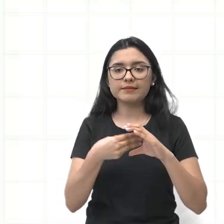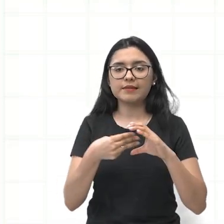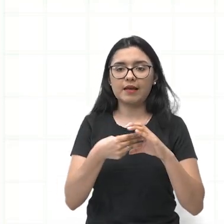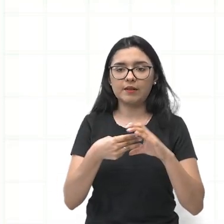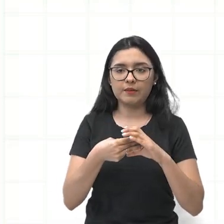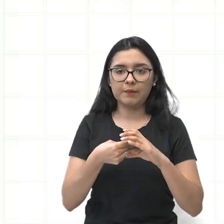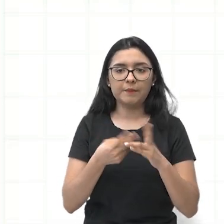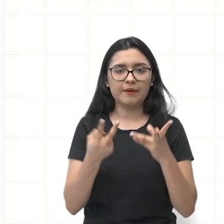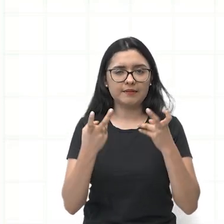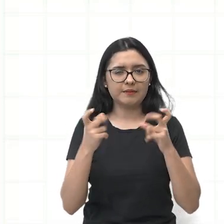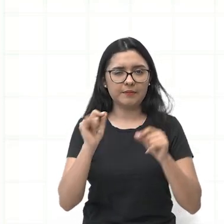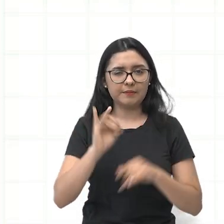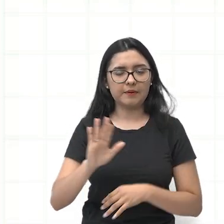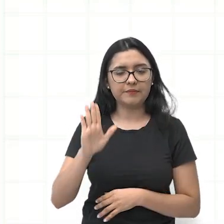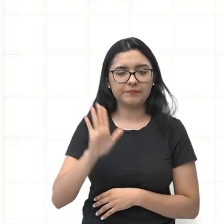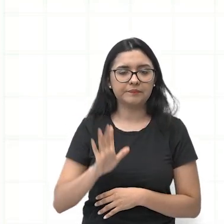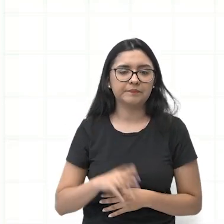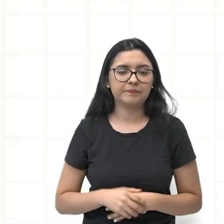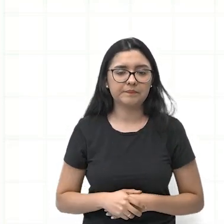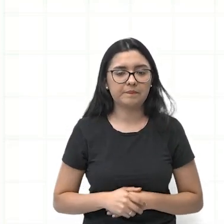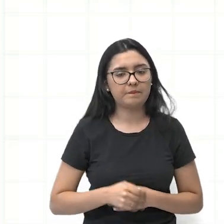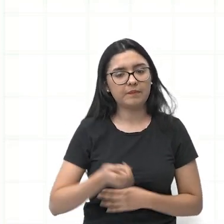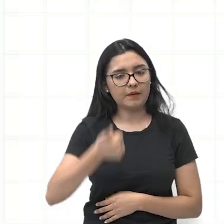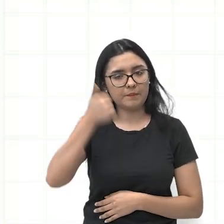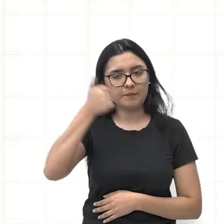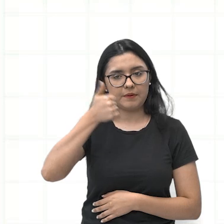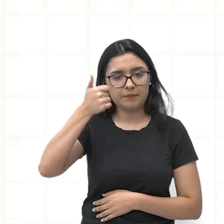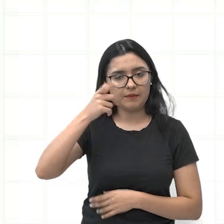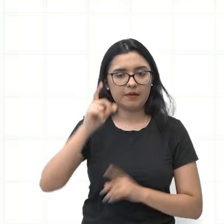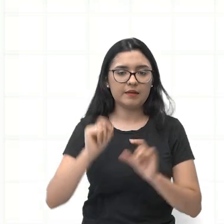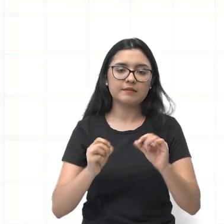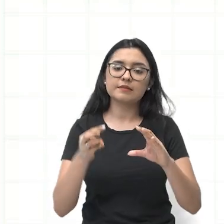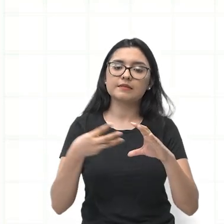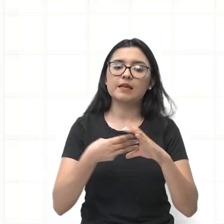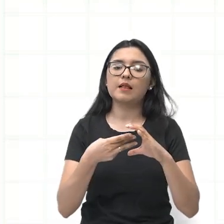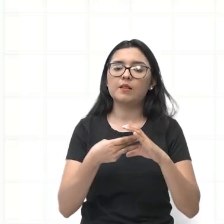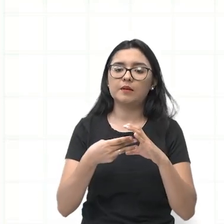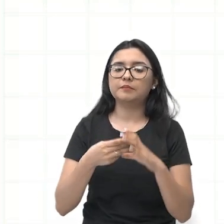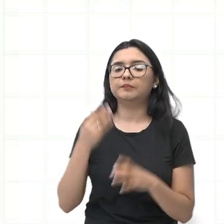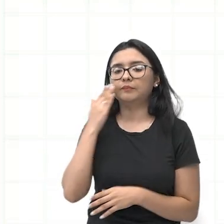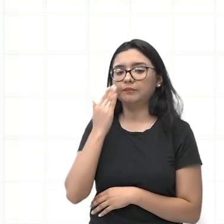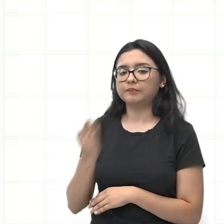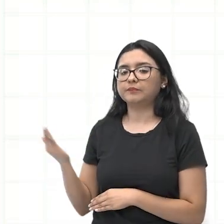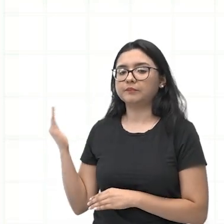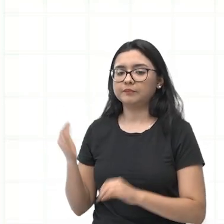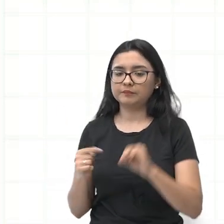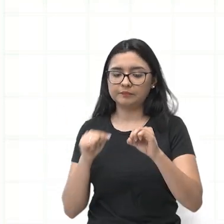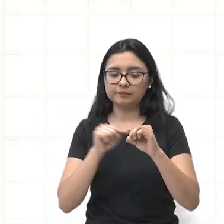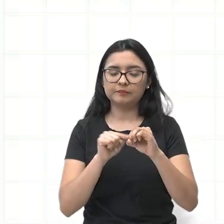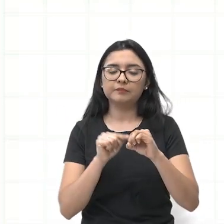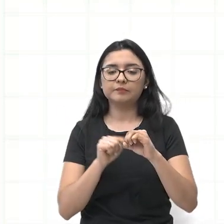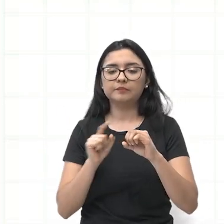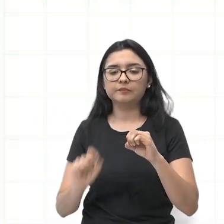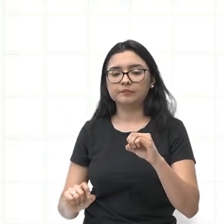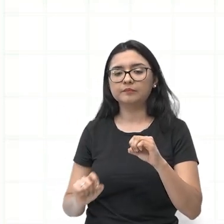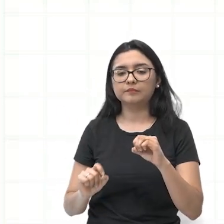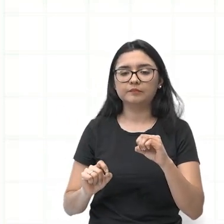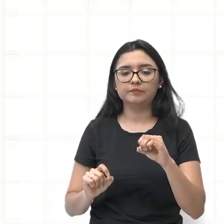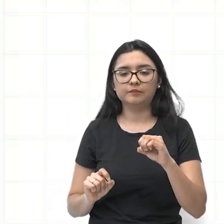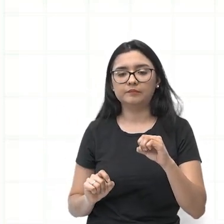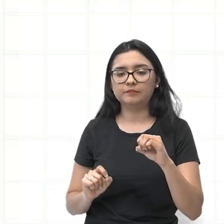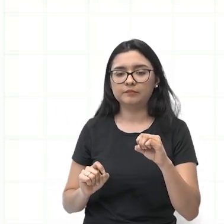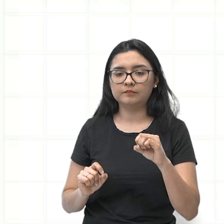célula, observe aqui. Essa primeira célulazinha aqui é a célula de sustentação em